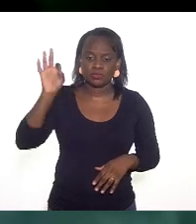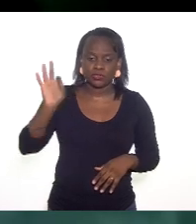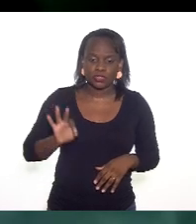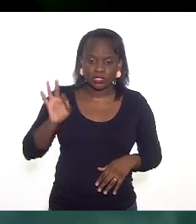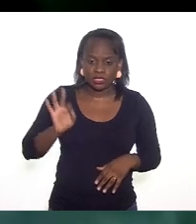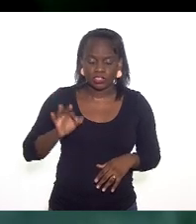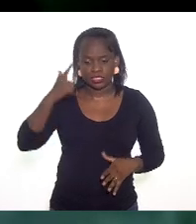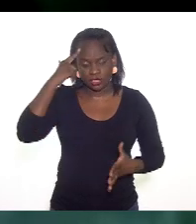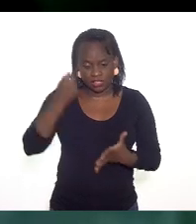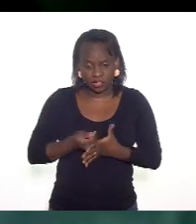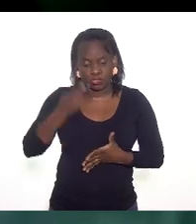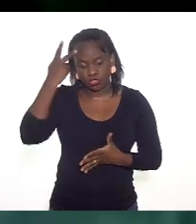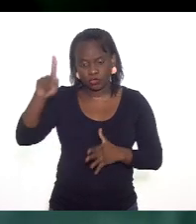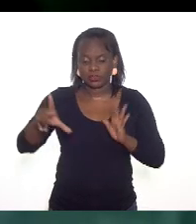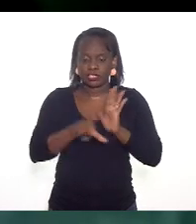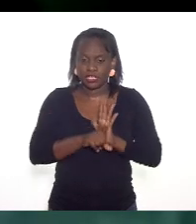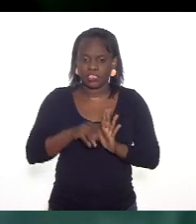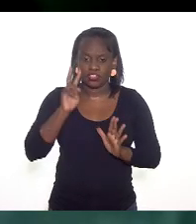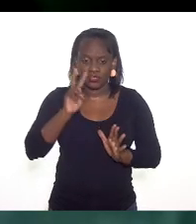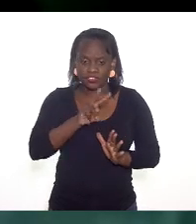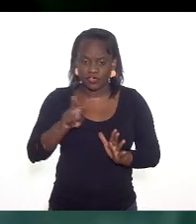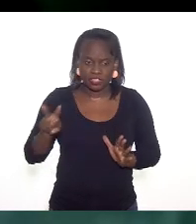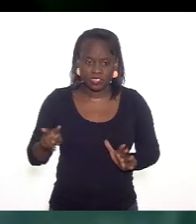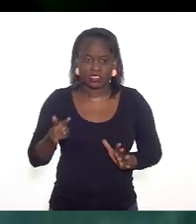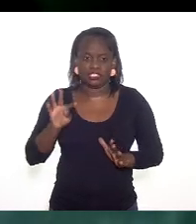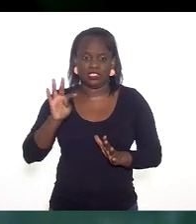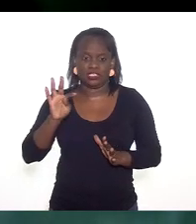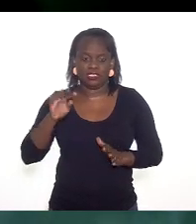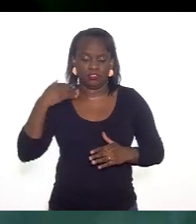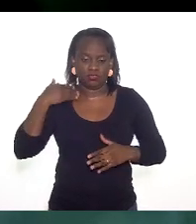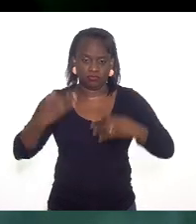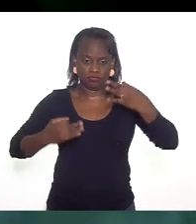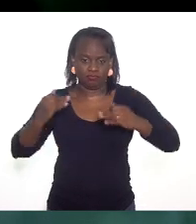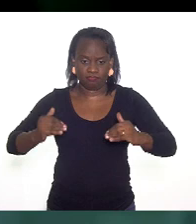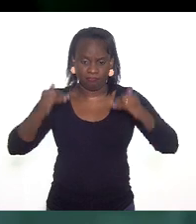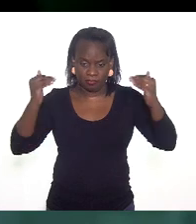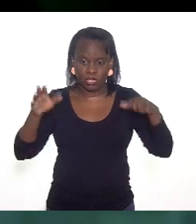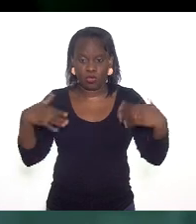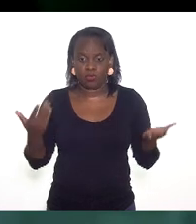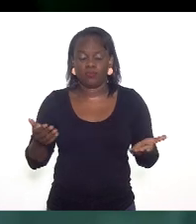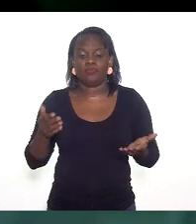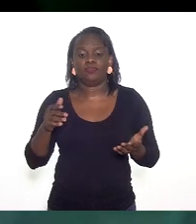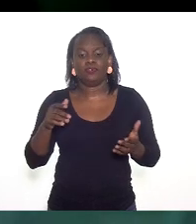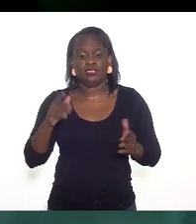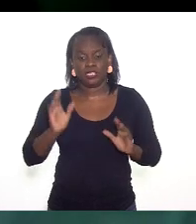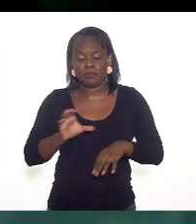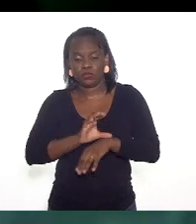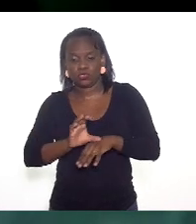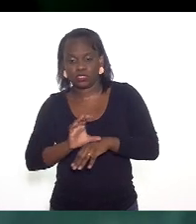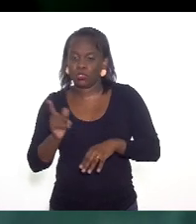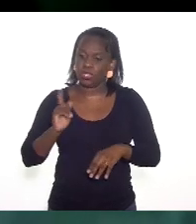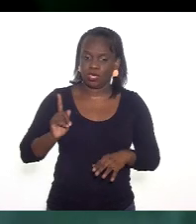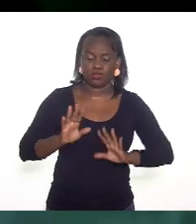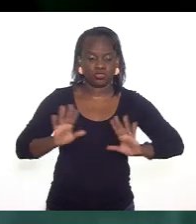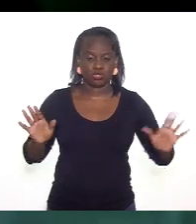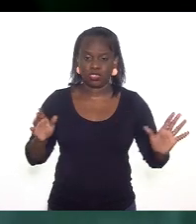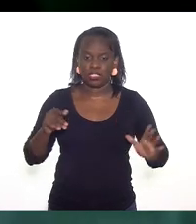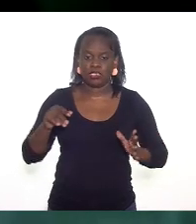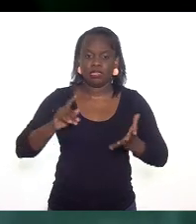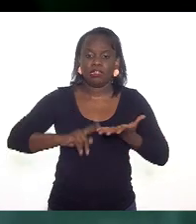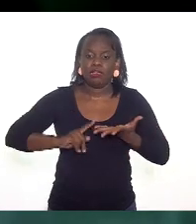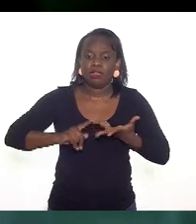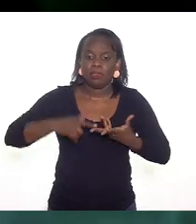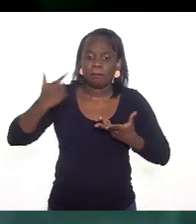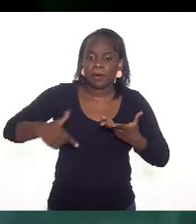das decisões sobre legislações que eu vejo no TJ e no Supremo, ou é constitucional ou inconstitucional. Eles não entram nesses